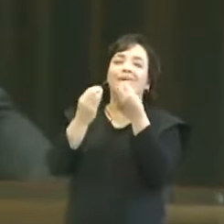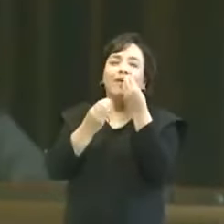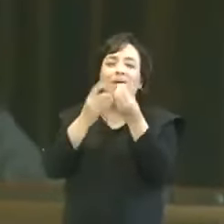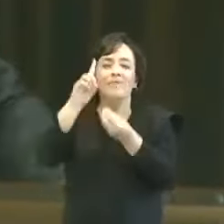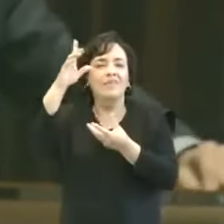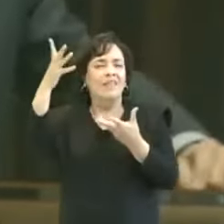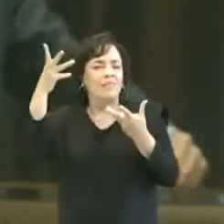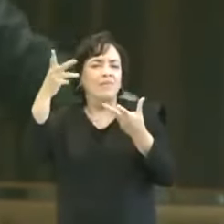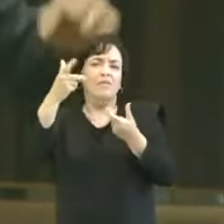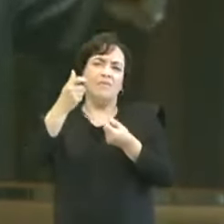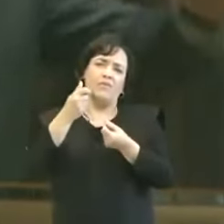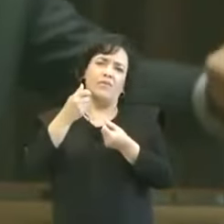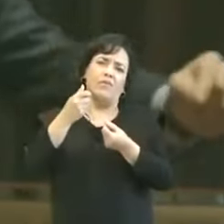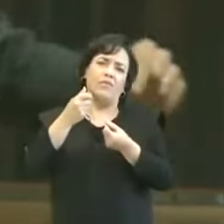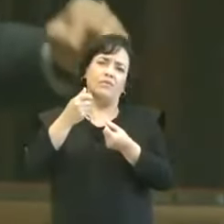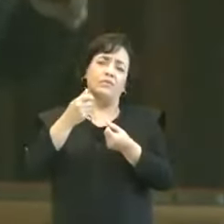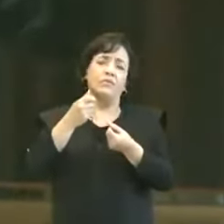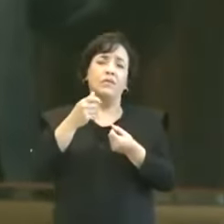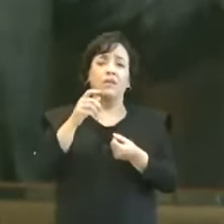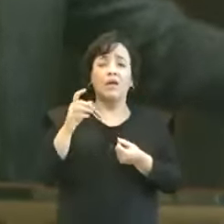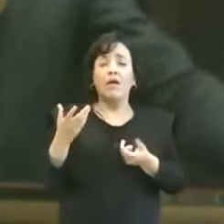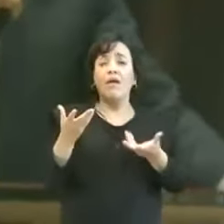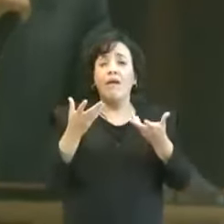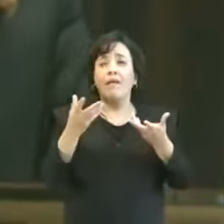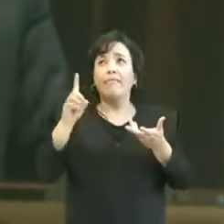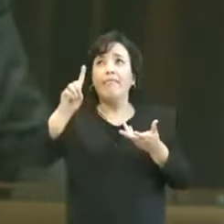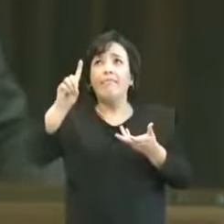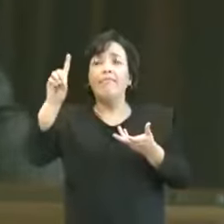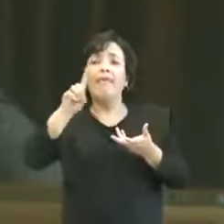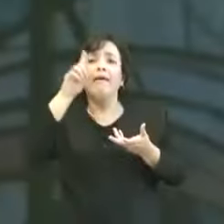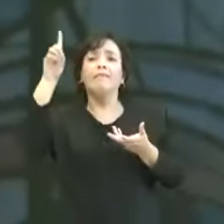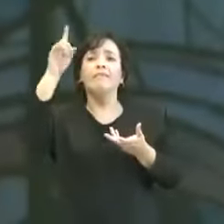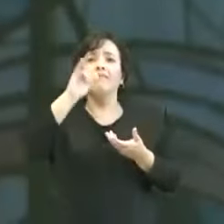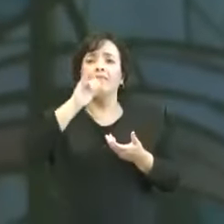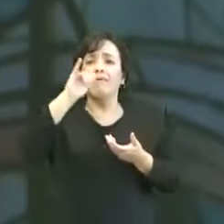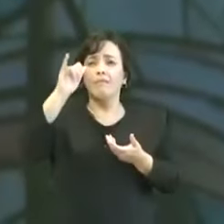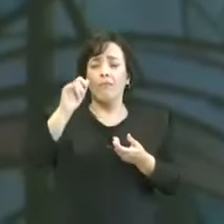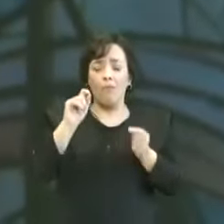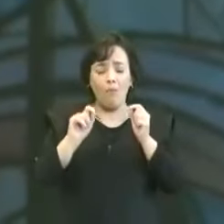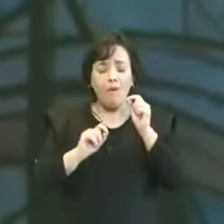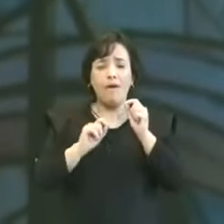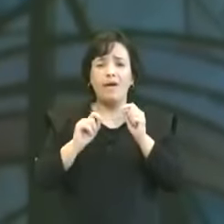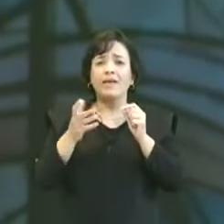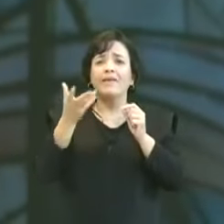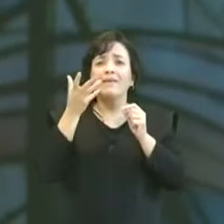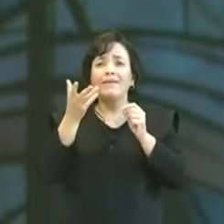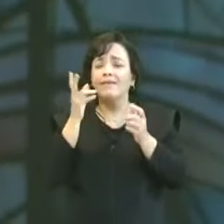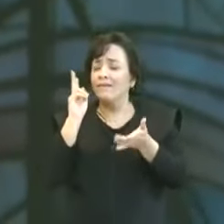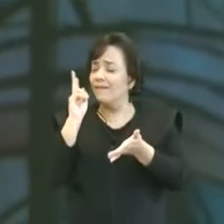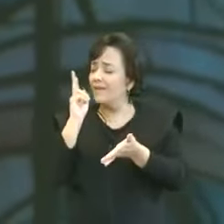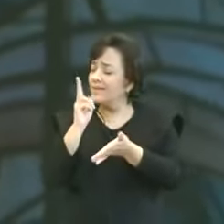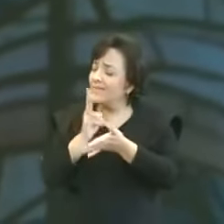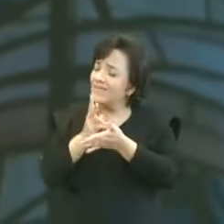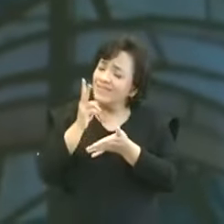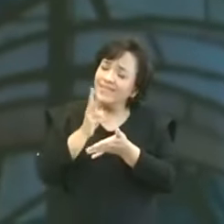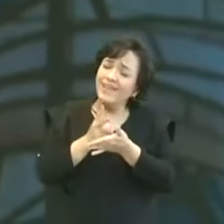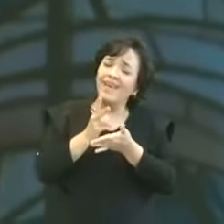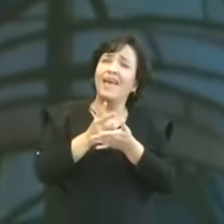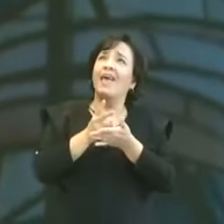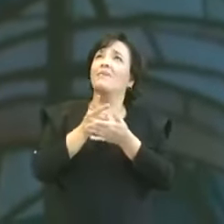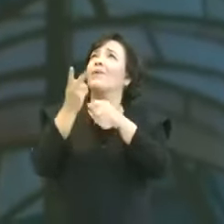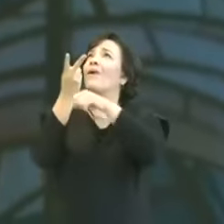Ele está dizendo: Senhor, eu quero ir continuamente à tua presença, porque a tua beleza me